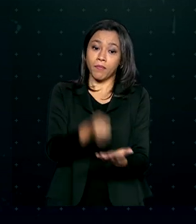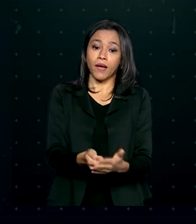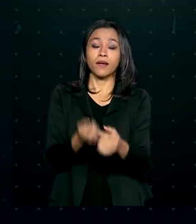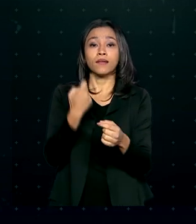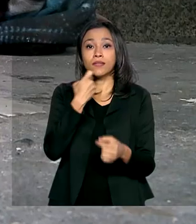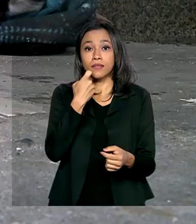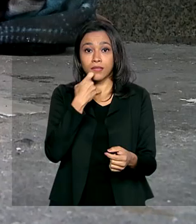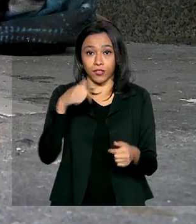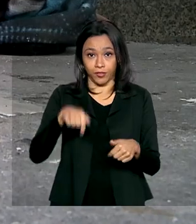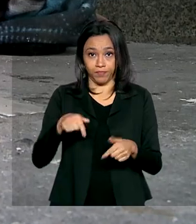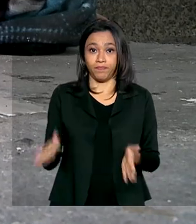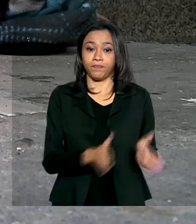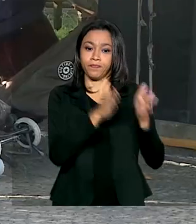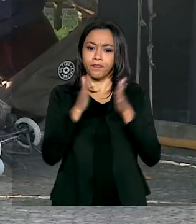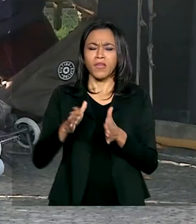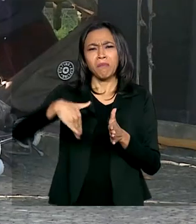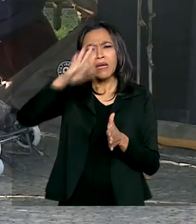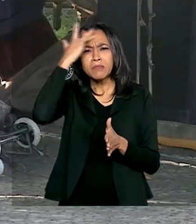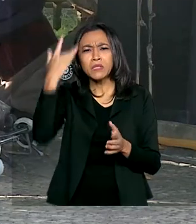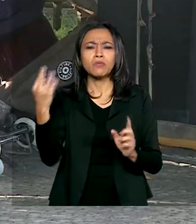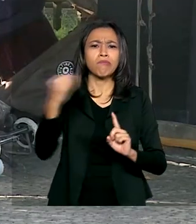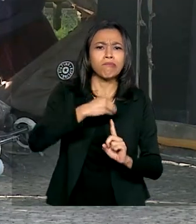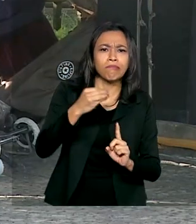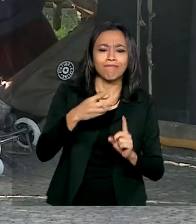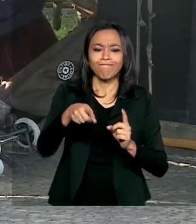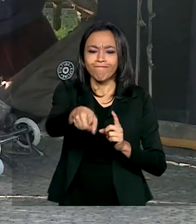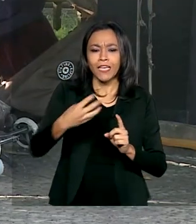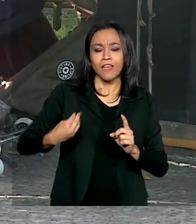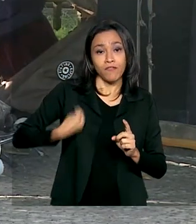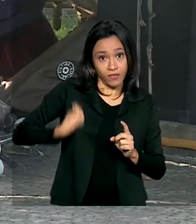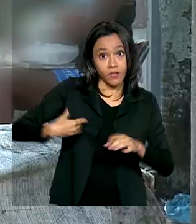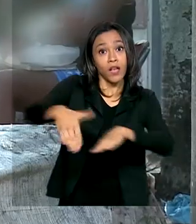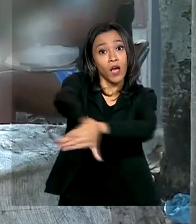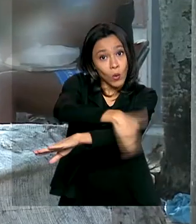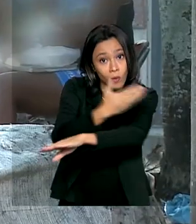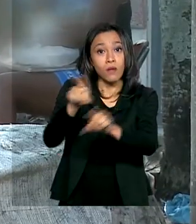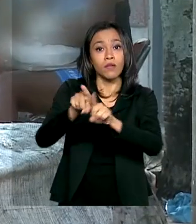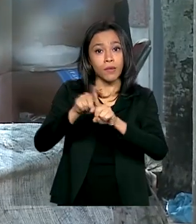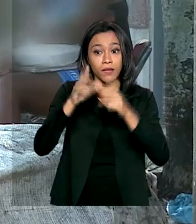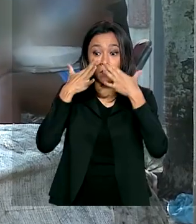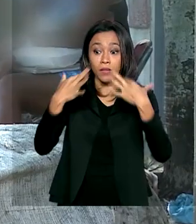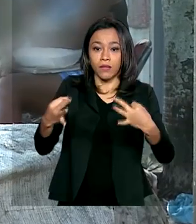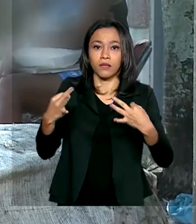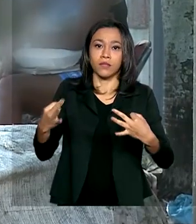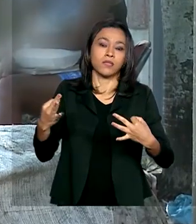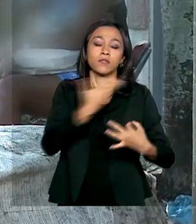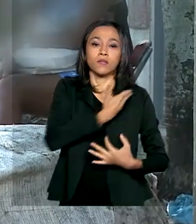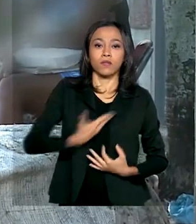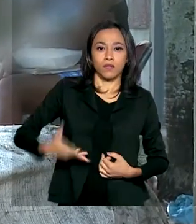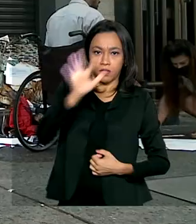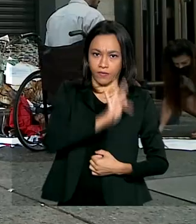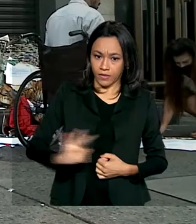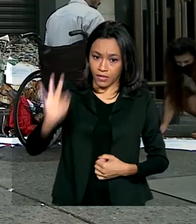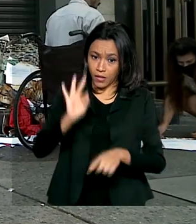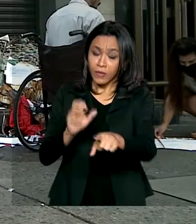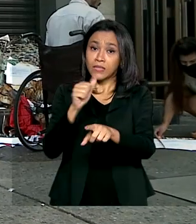sexta-feira. Entre os mais vulneráveis, a população em situação de rua também está recebendo atenção do governo federal. Dos cerca